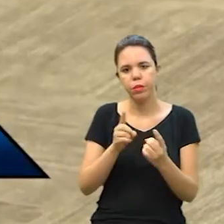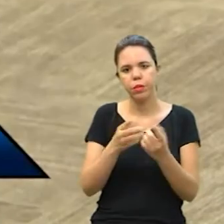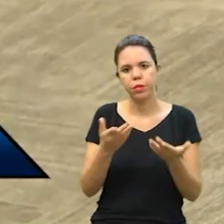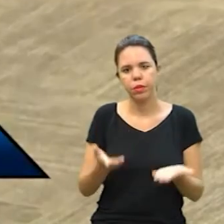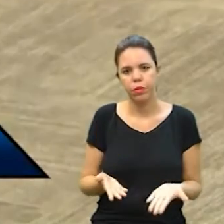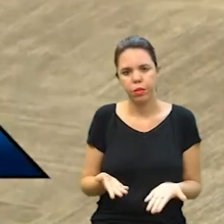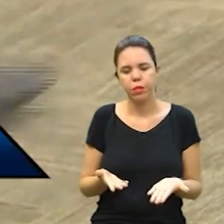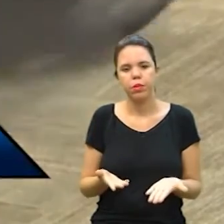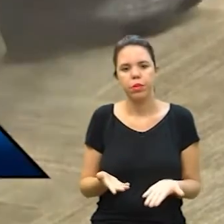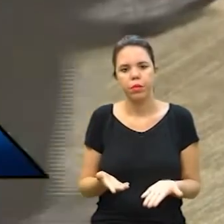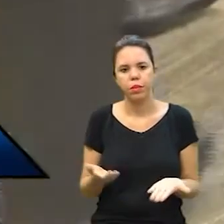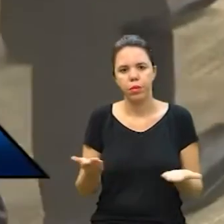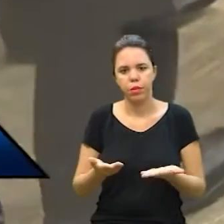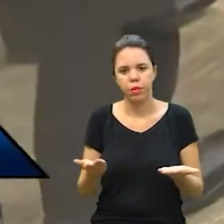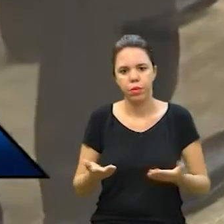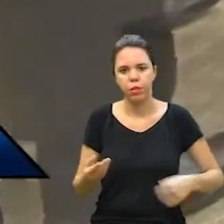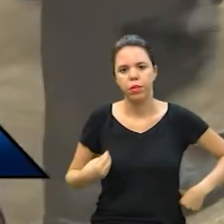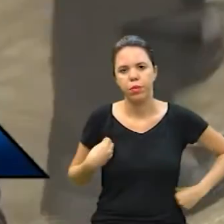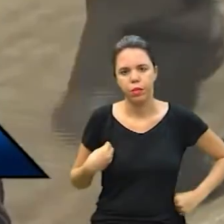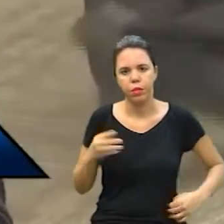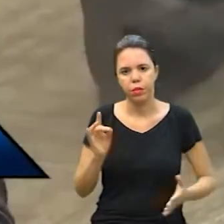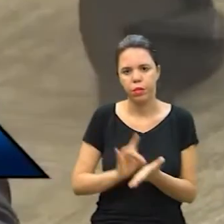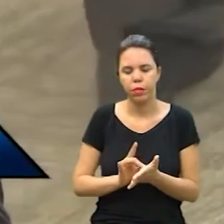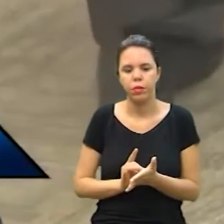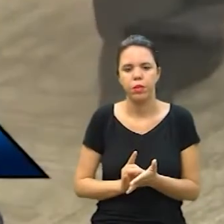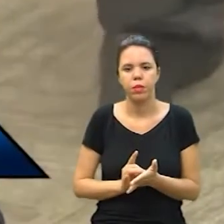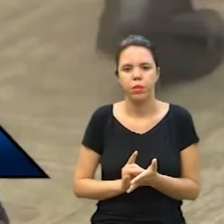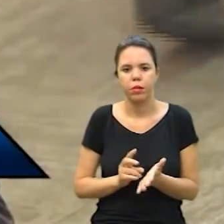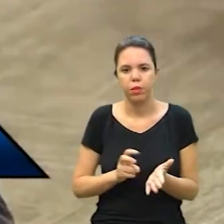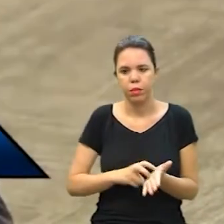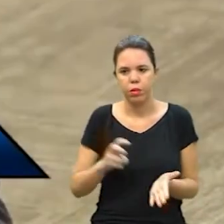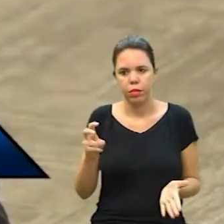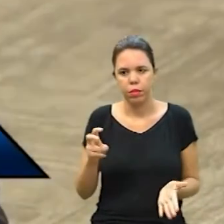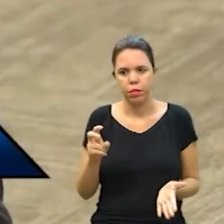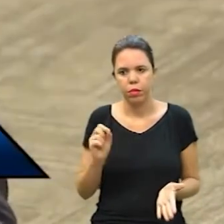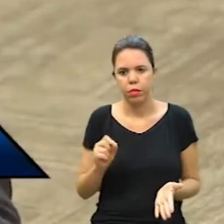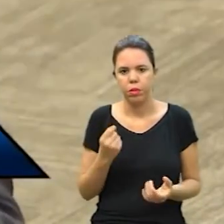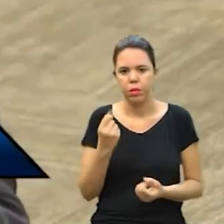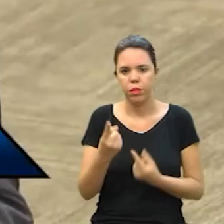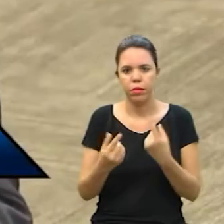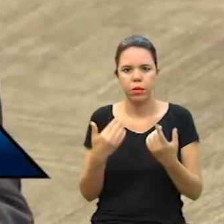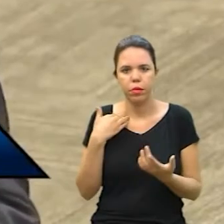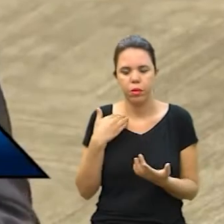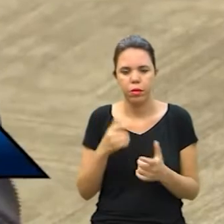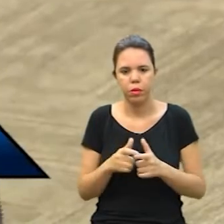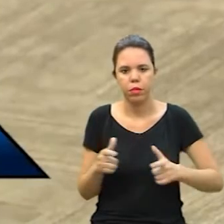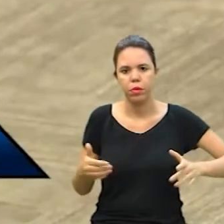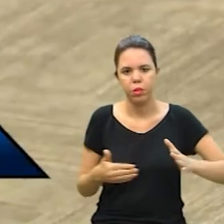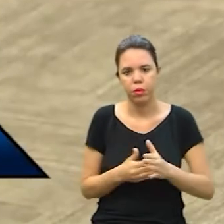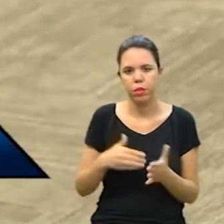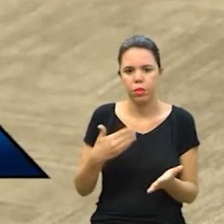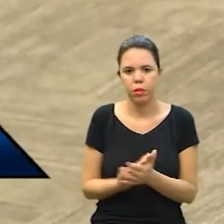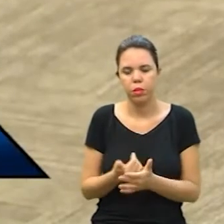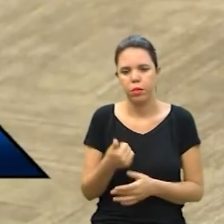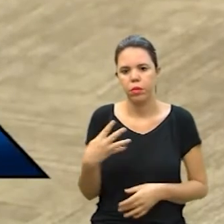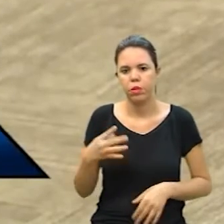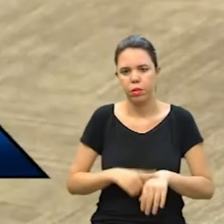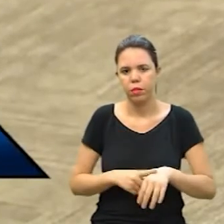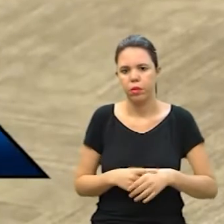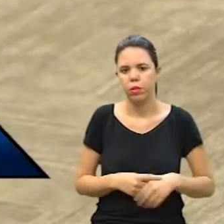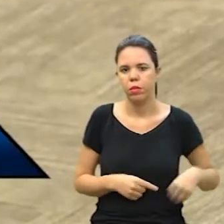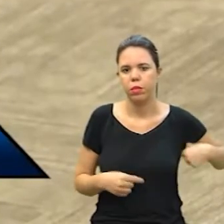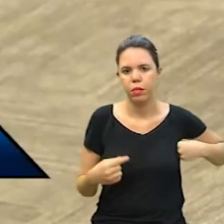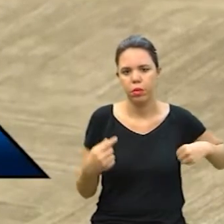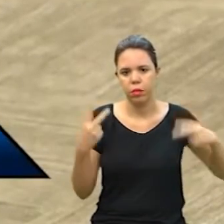os horários de atendimento, inclusive agora eles estão sendo realizados mais na parte da manhã. Alguns bancos se estendem no máximo até